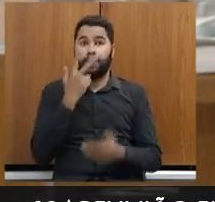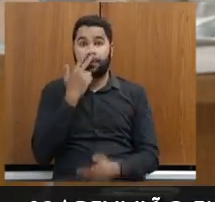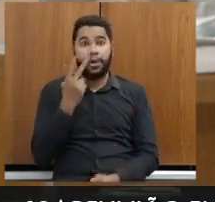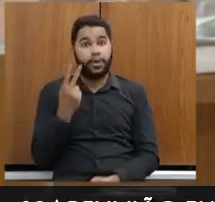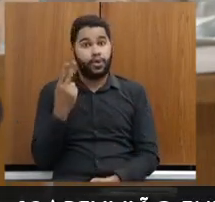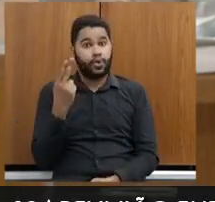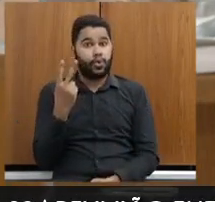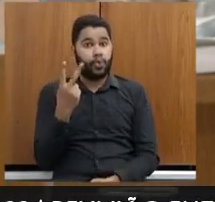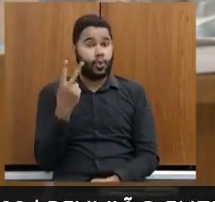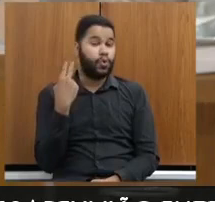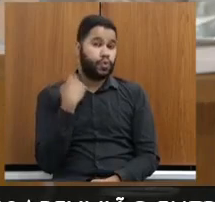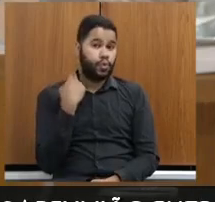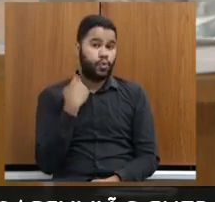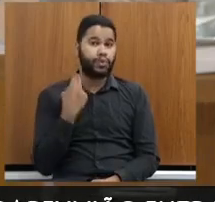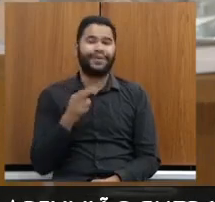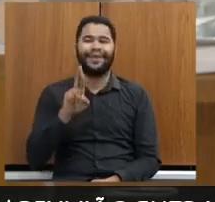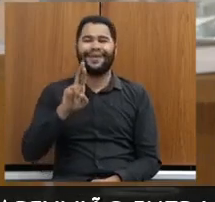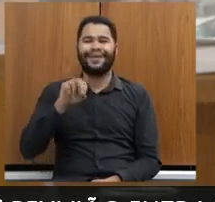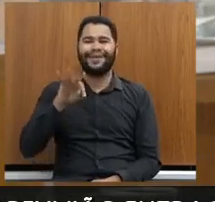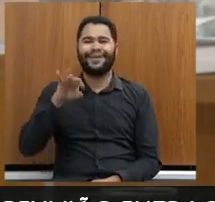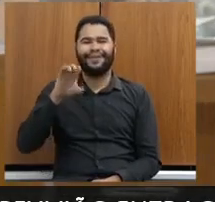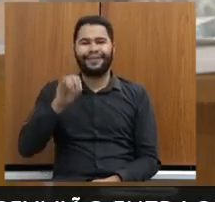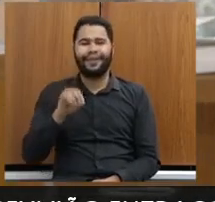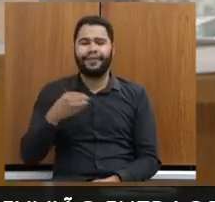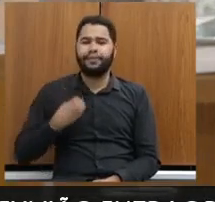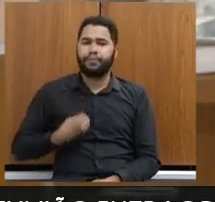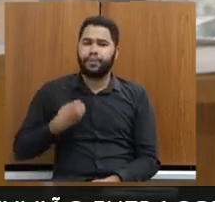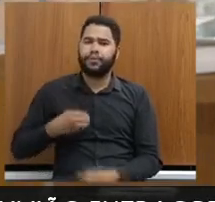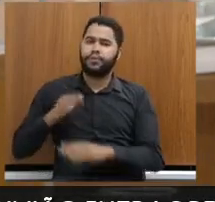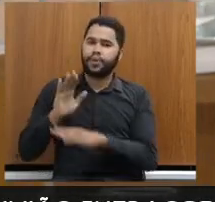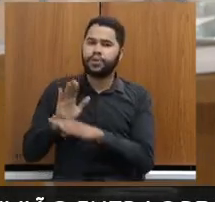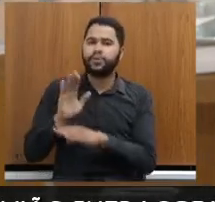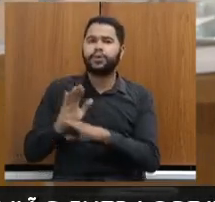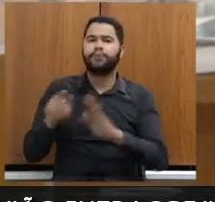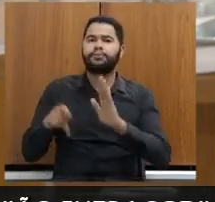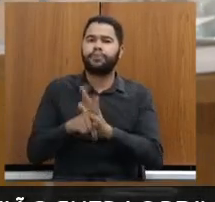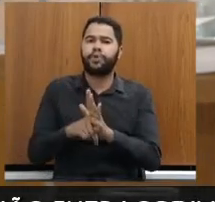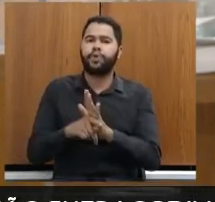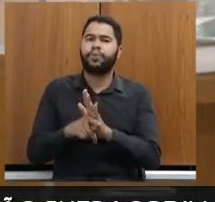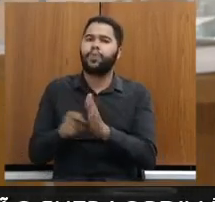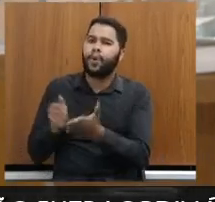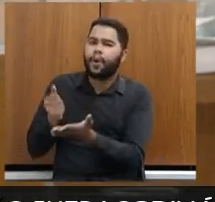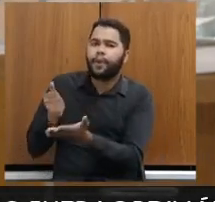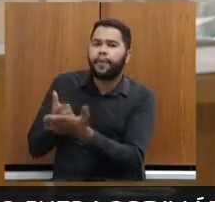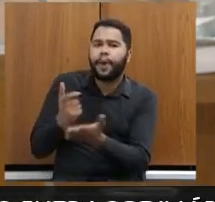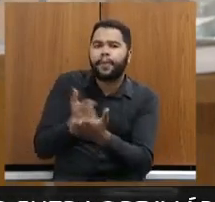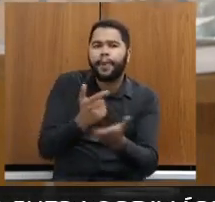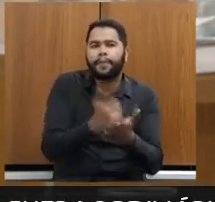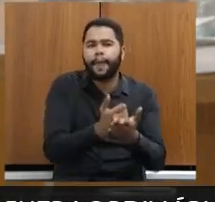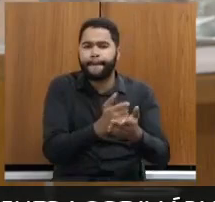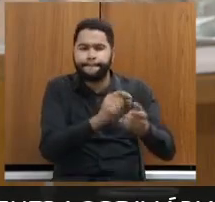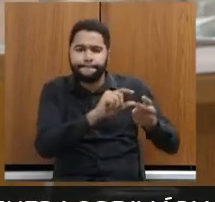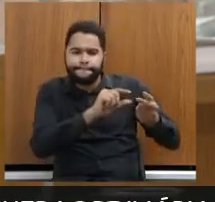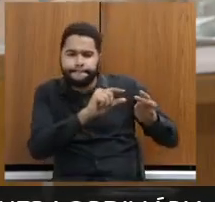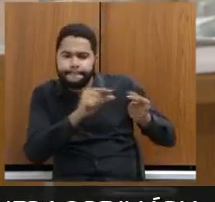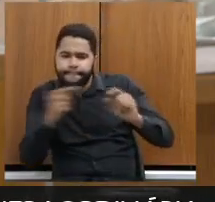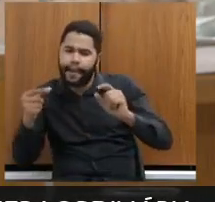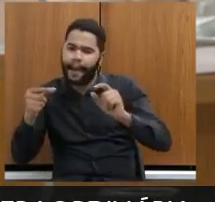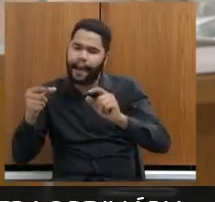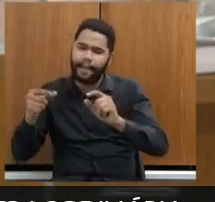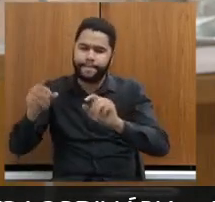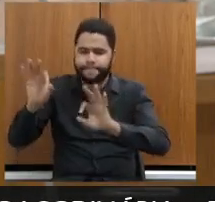são dois Doutor Renato zupo de participar de ajudar na aquisição de estrutura né